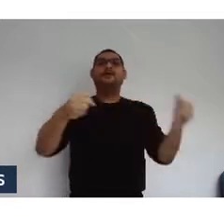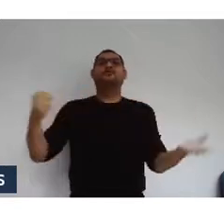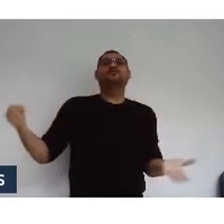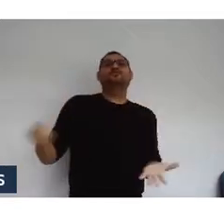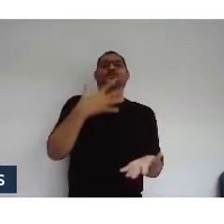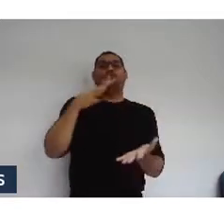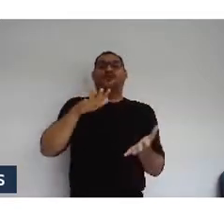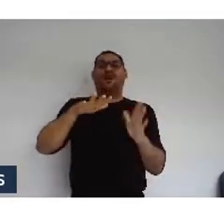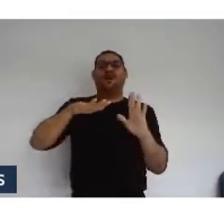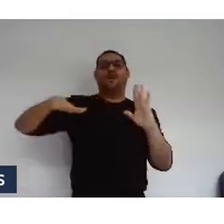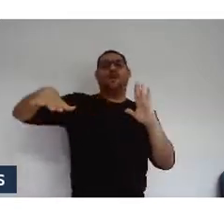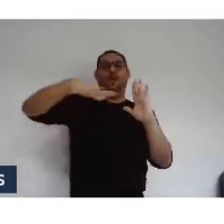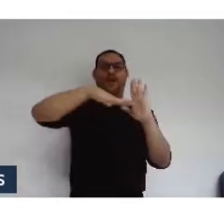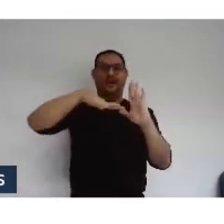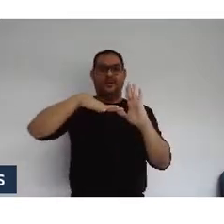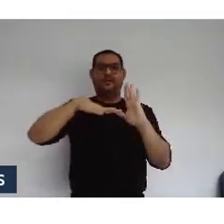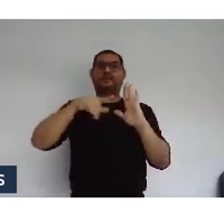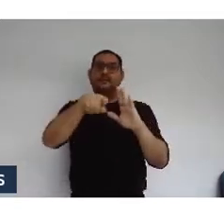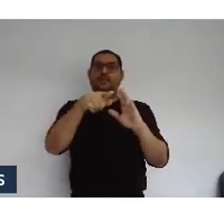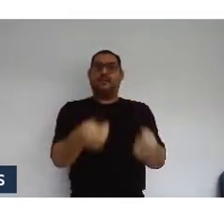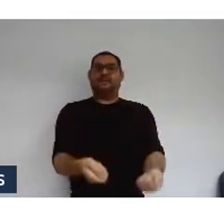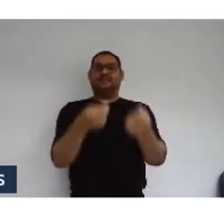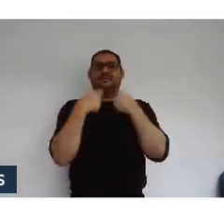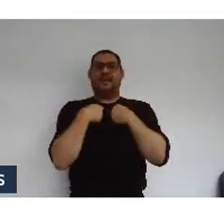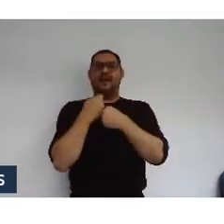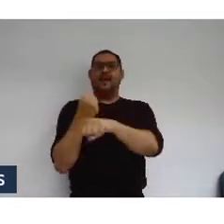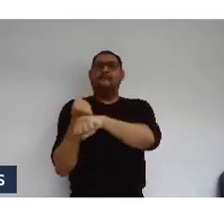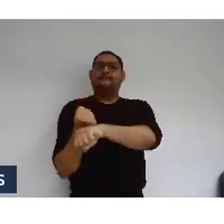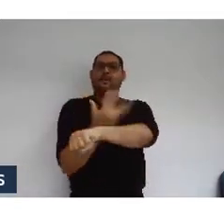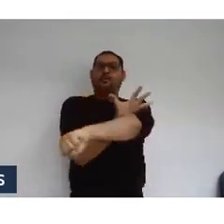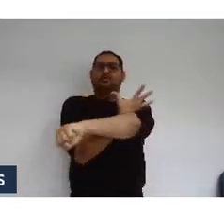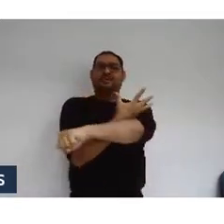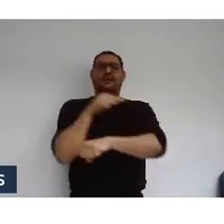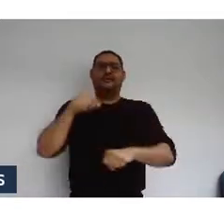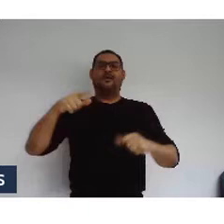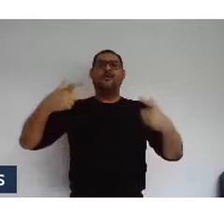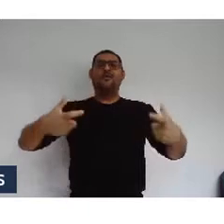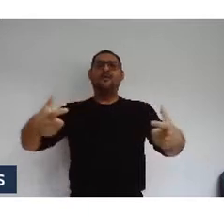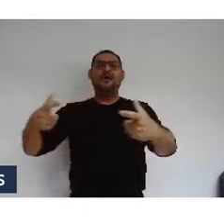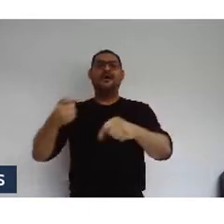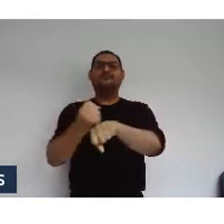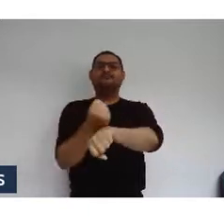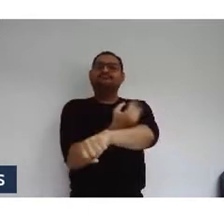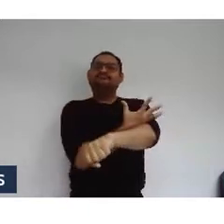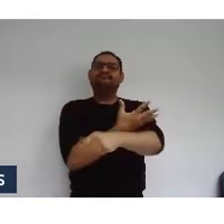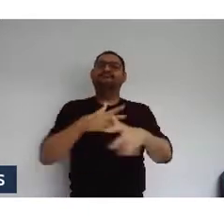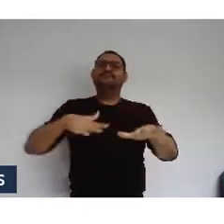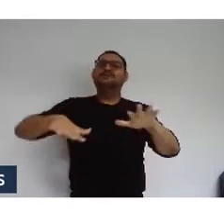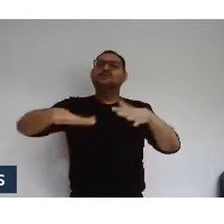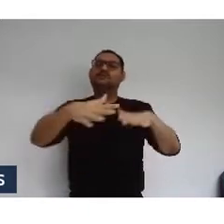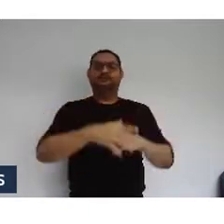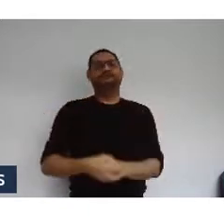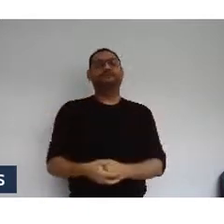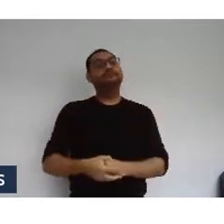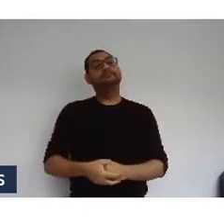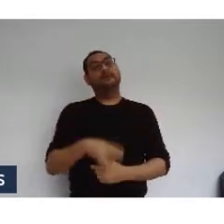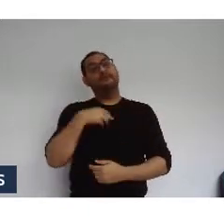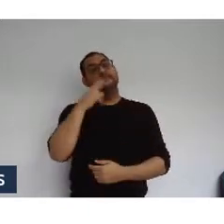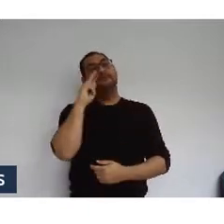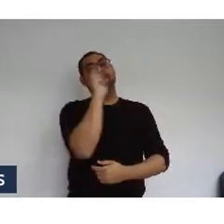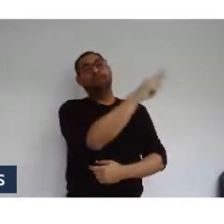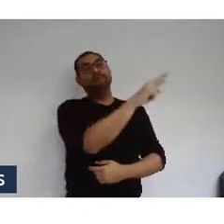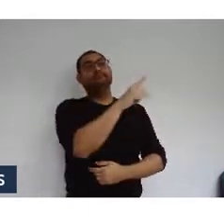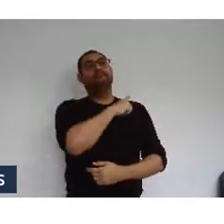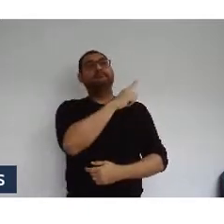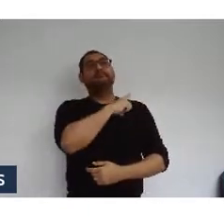e emoção criada no espaço. E aqui, especificamente, eu vou olhar